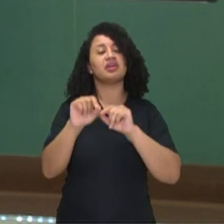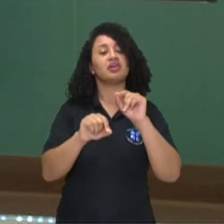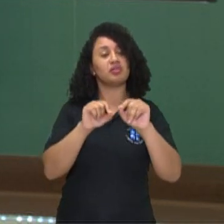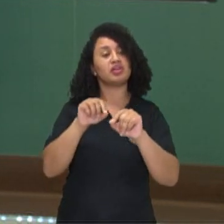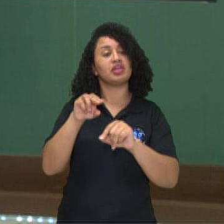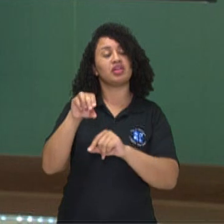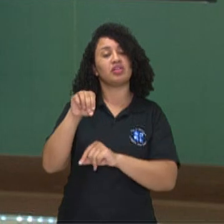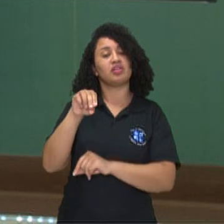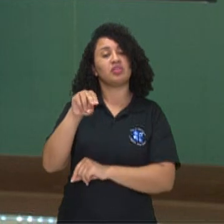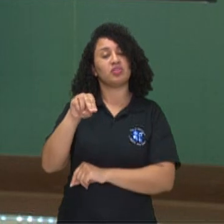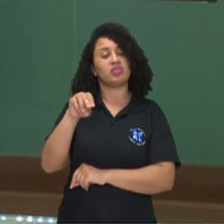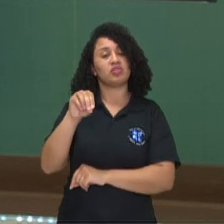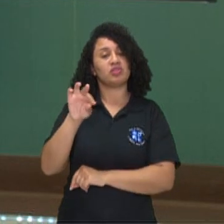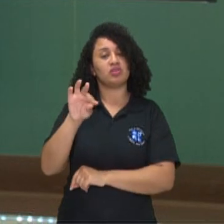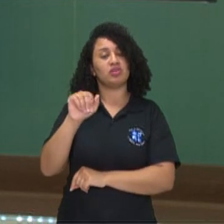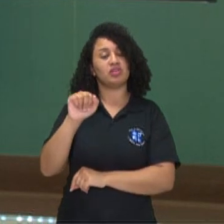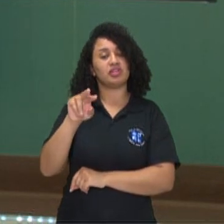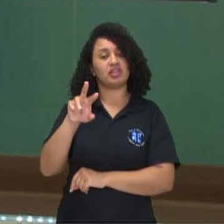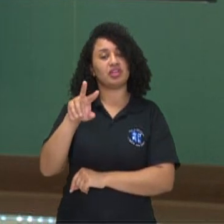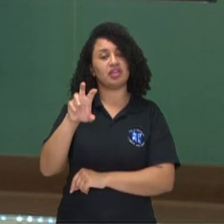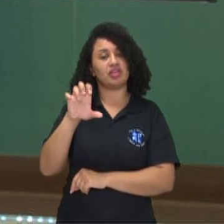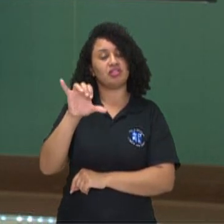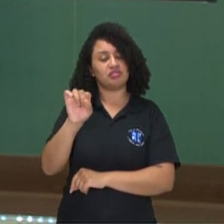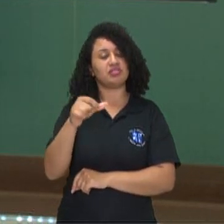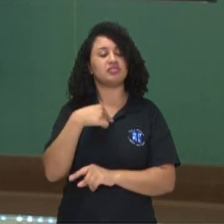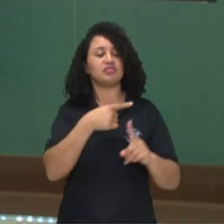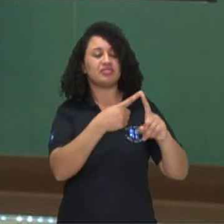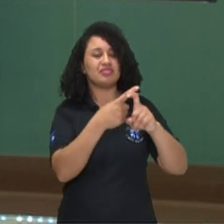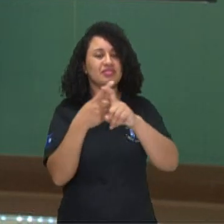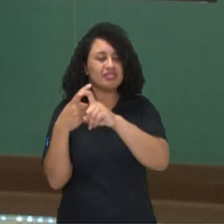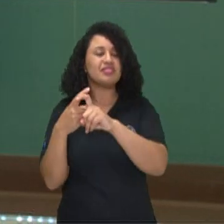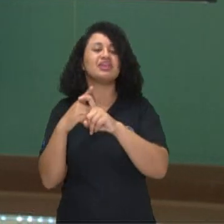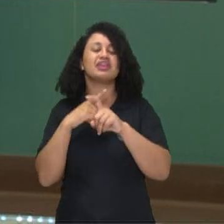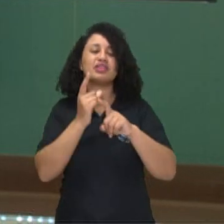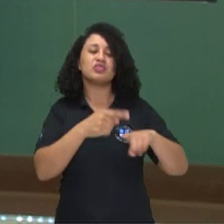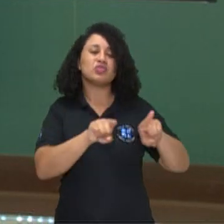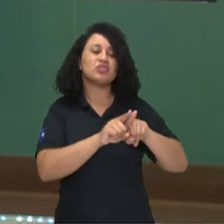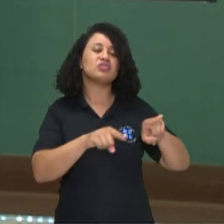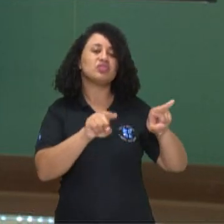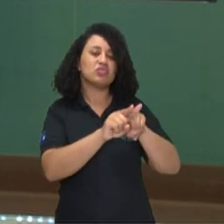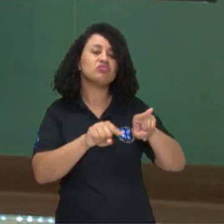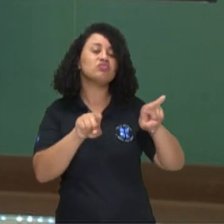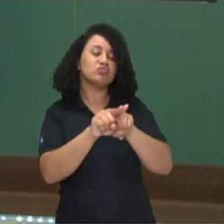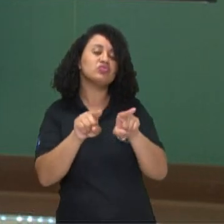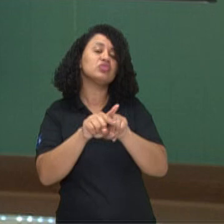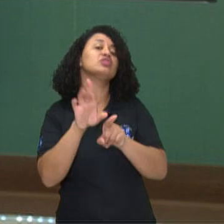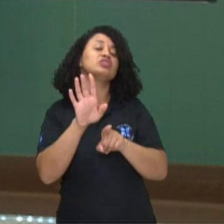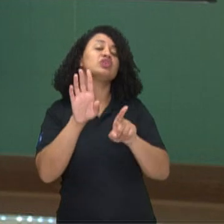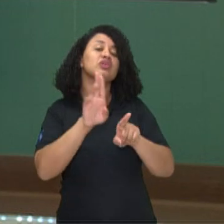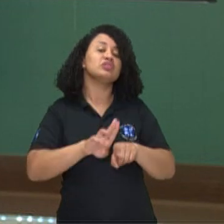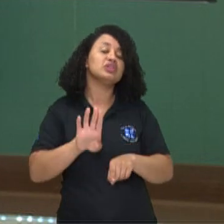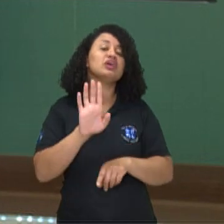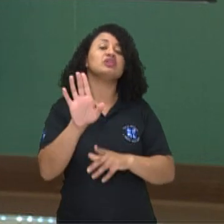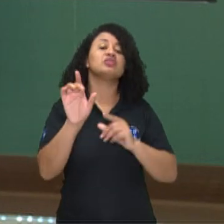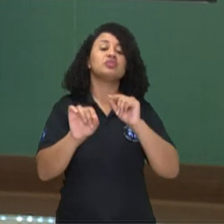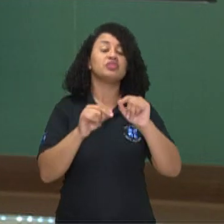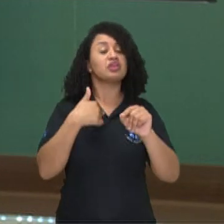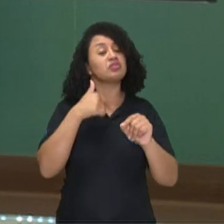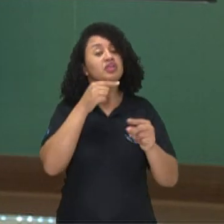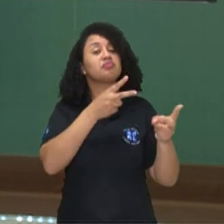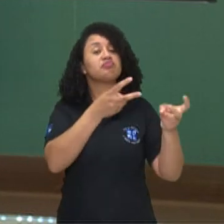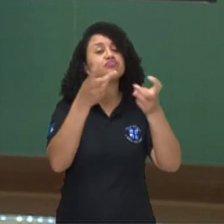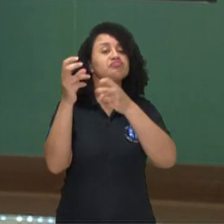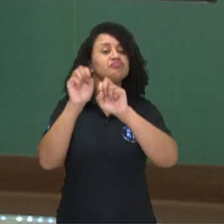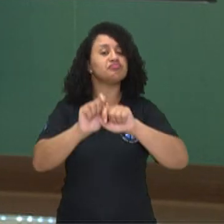são notáveis. Os produtos, aquelas continhas de vezes que aparecem tanto e que são tão utilizadas, que elas são muito